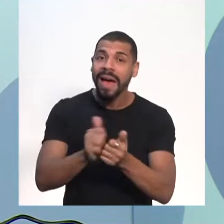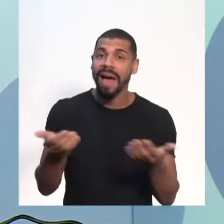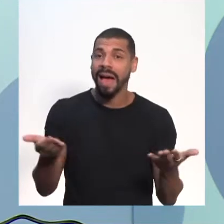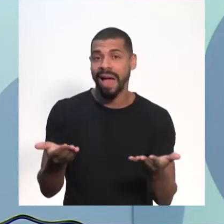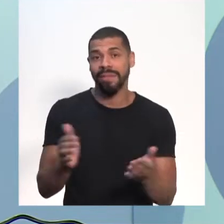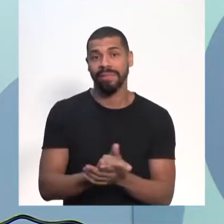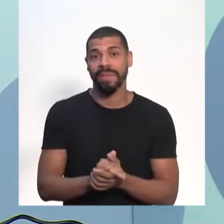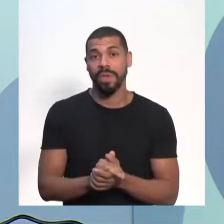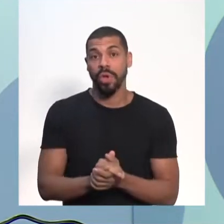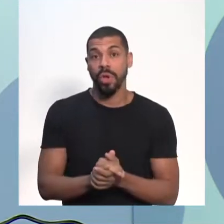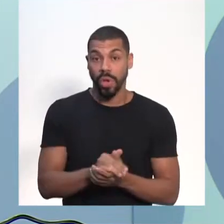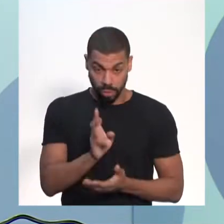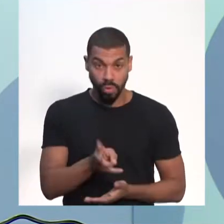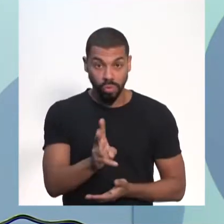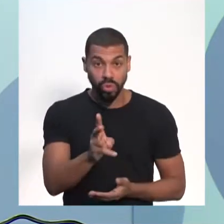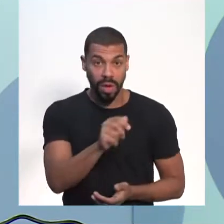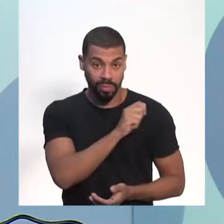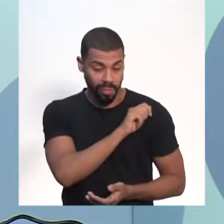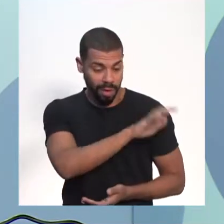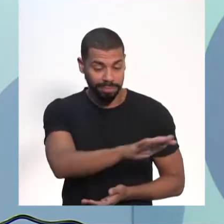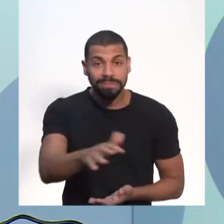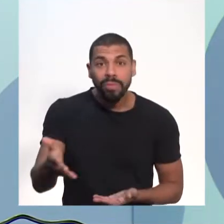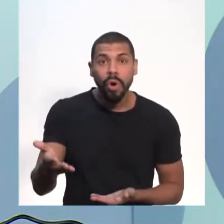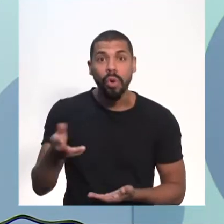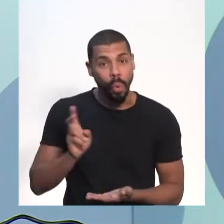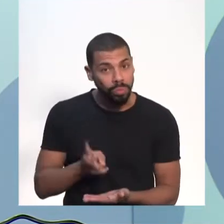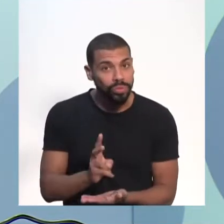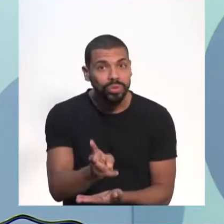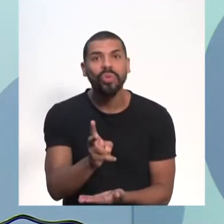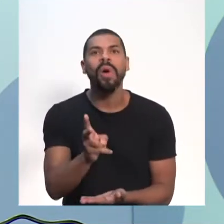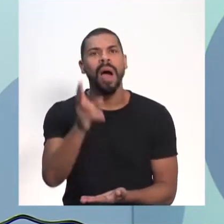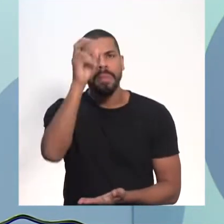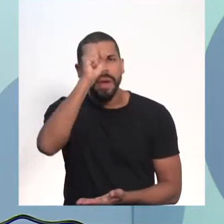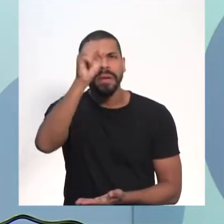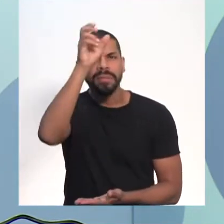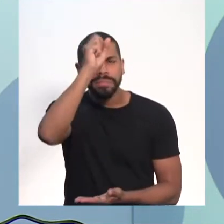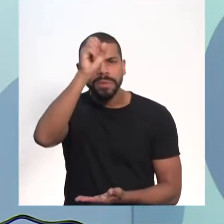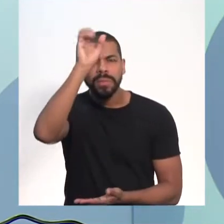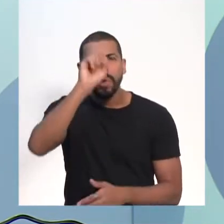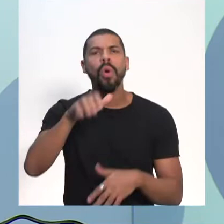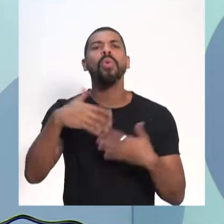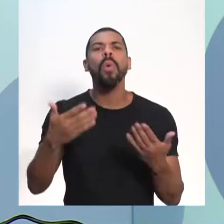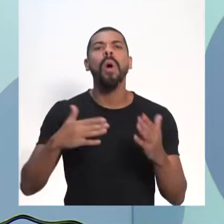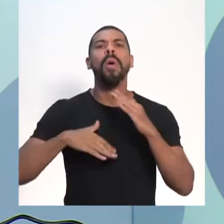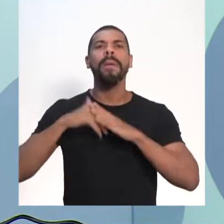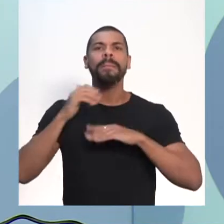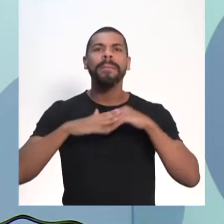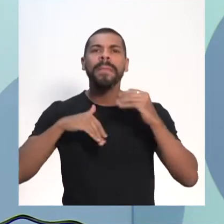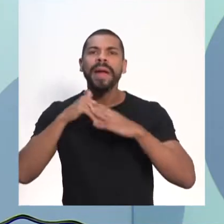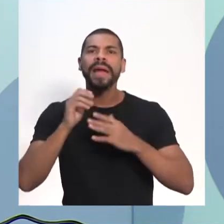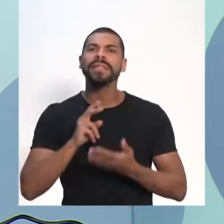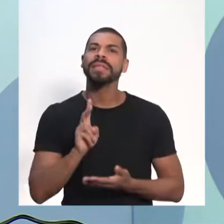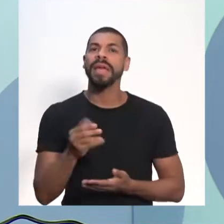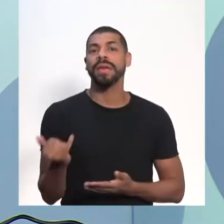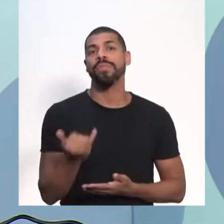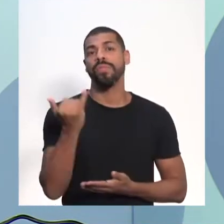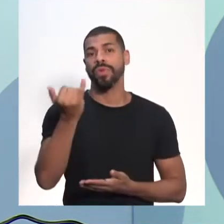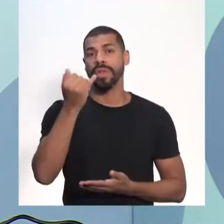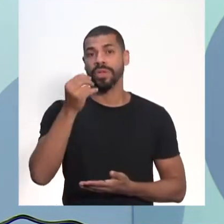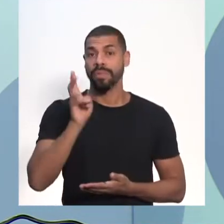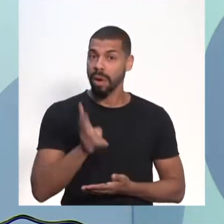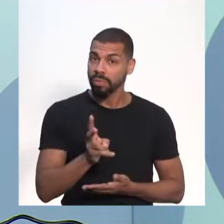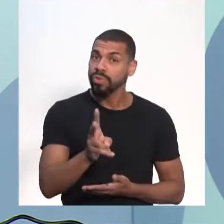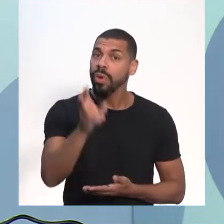eles continuem aprendendo, né? Então, o que eu considero que seja essencial? Quais habilidades eu considero que sejam essenciais para a continuidade